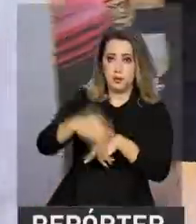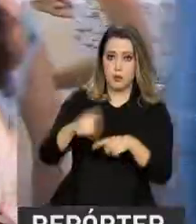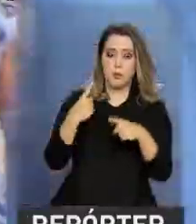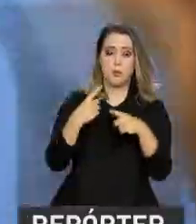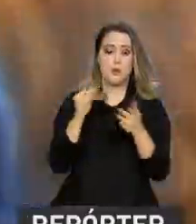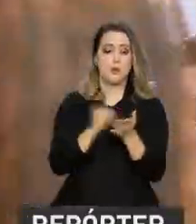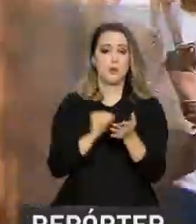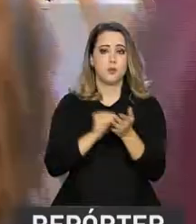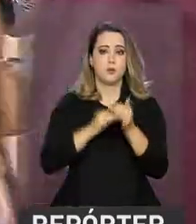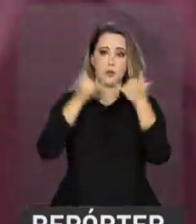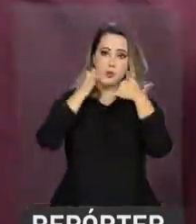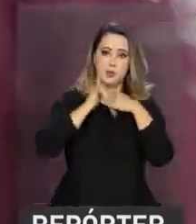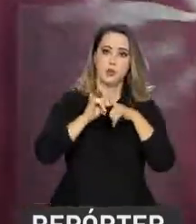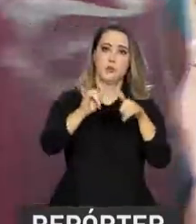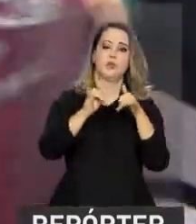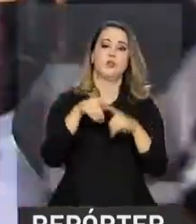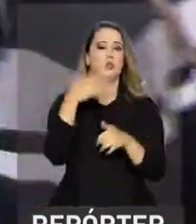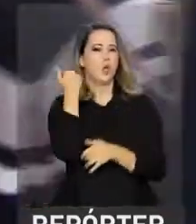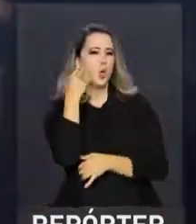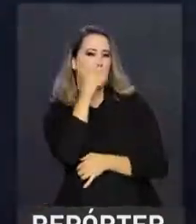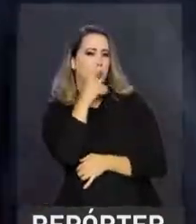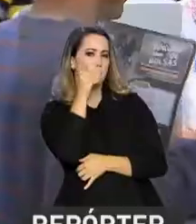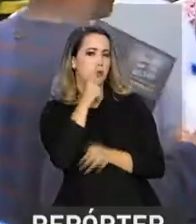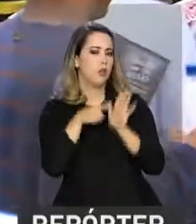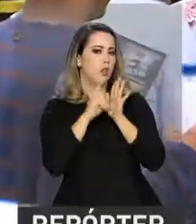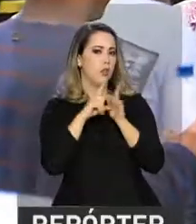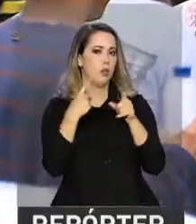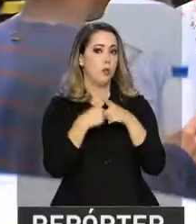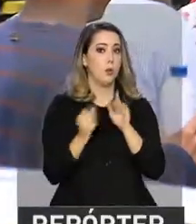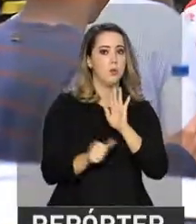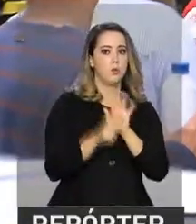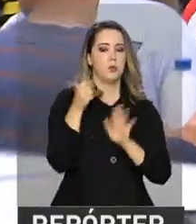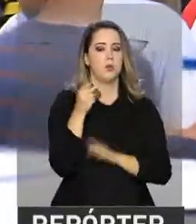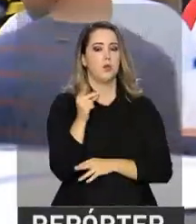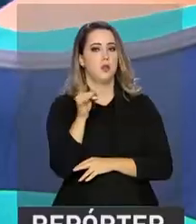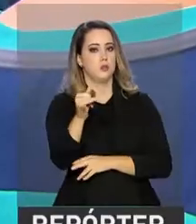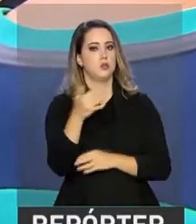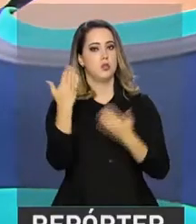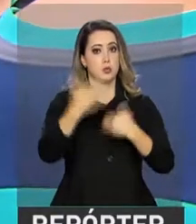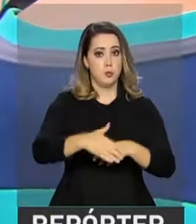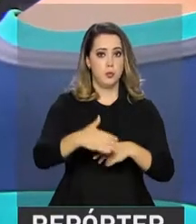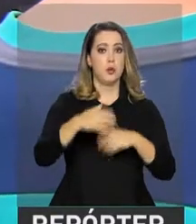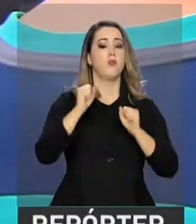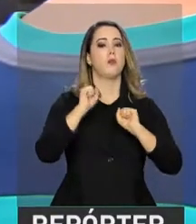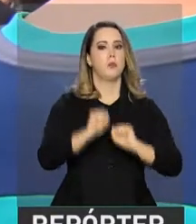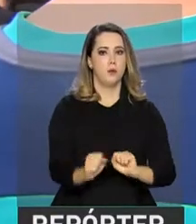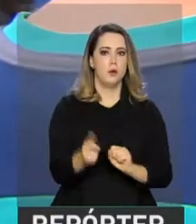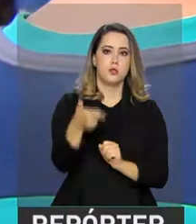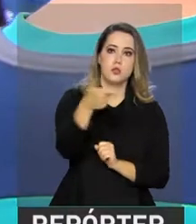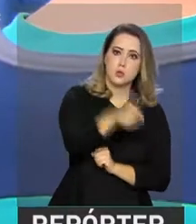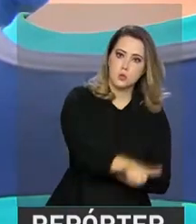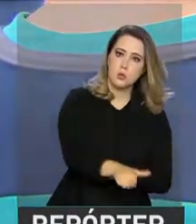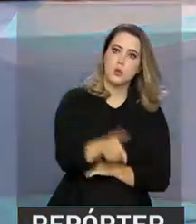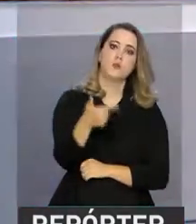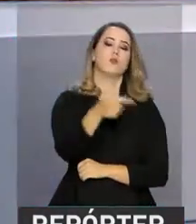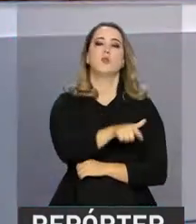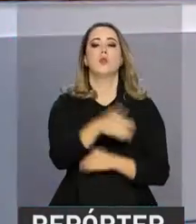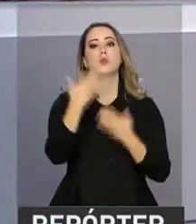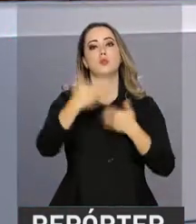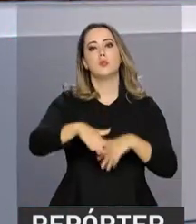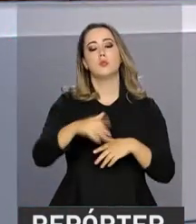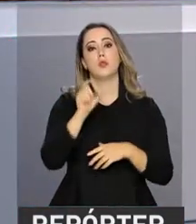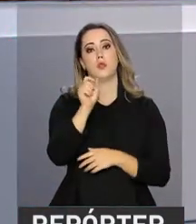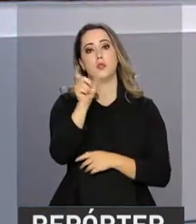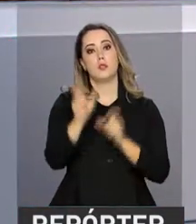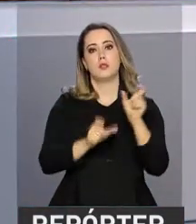de energia elétrica no último domingo quando foi realizado o primeiro dia de provas poderão fazer a reaplicação do enem esses